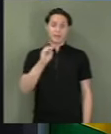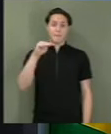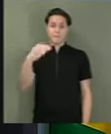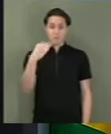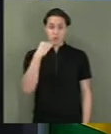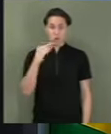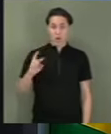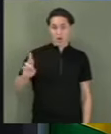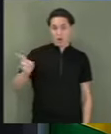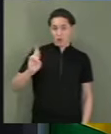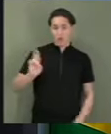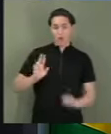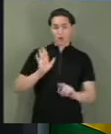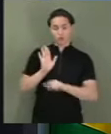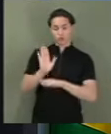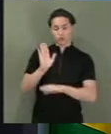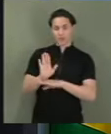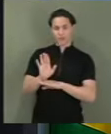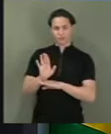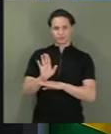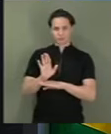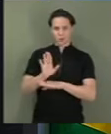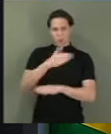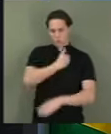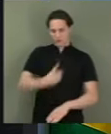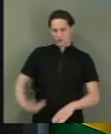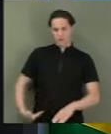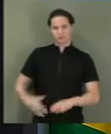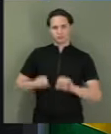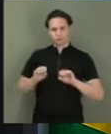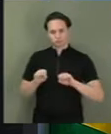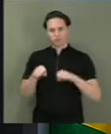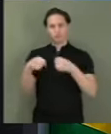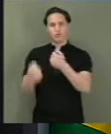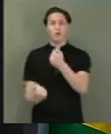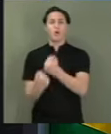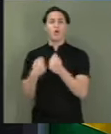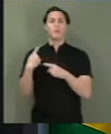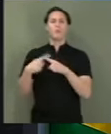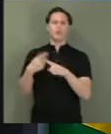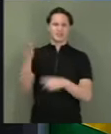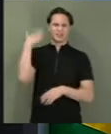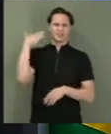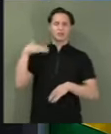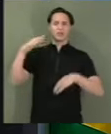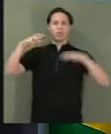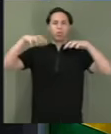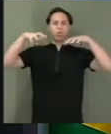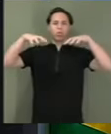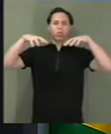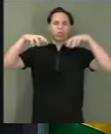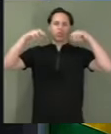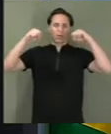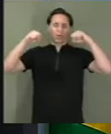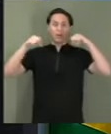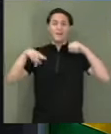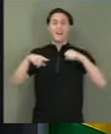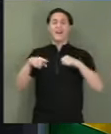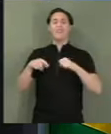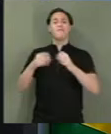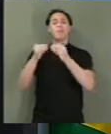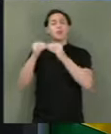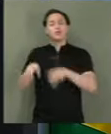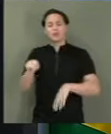no enfrentamento da estiagem que penalizou produtores rurais e a economia de 300